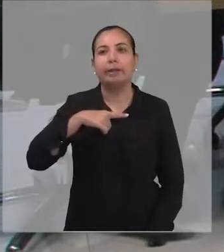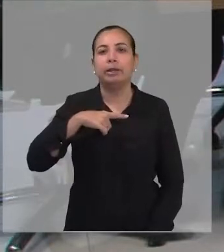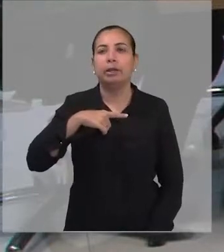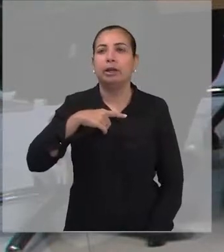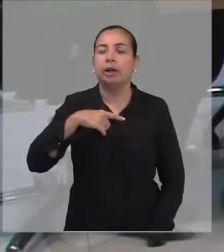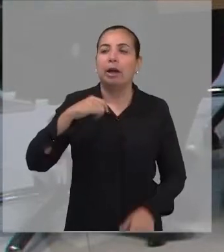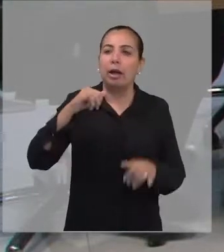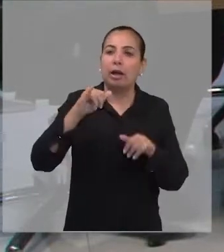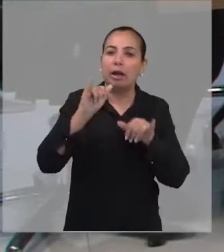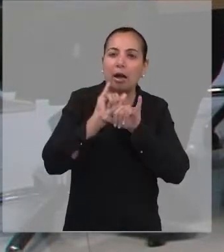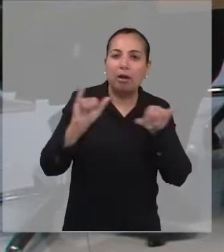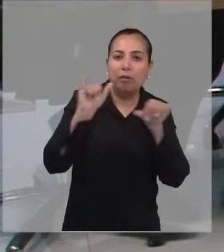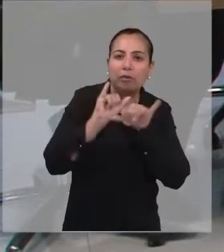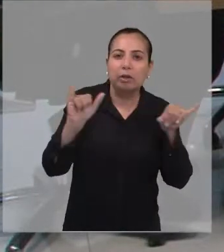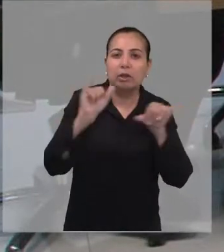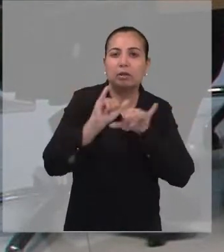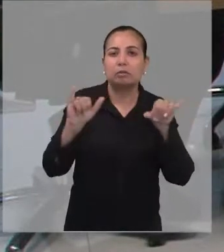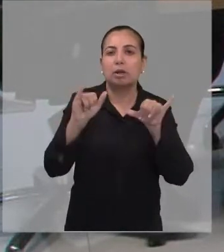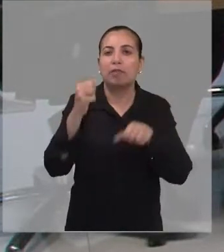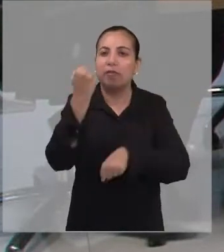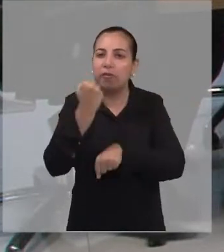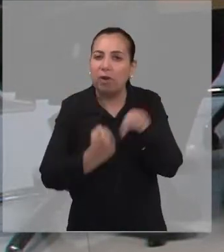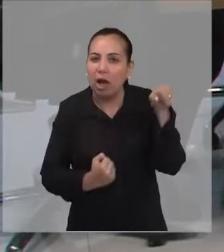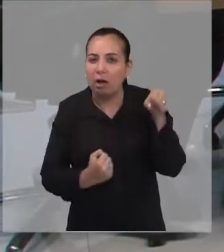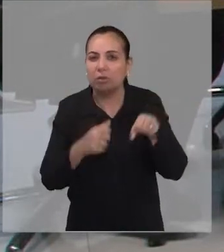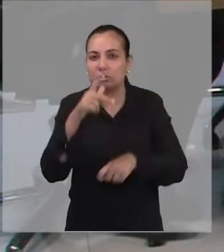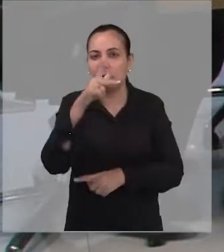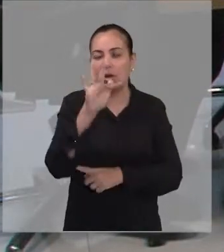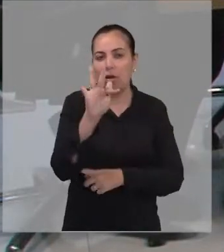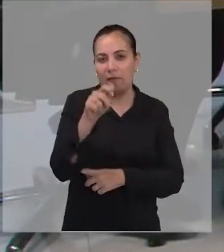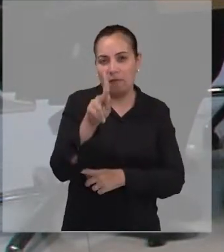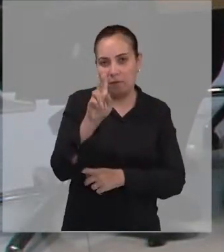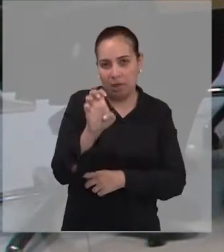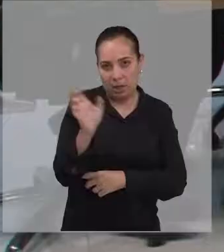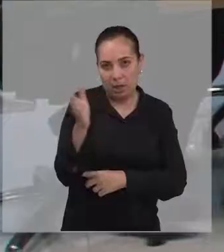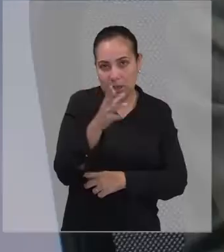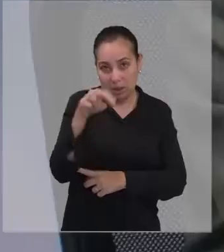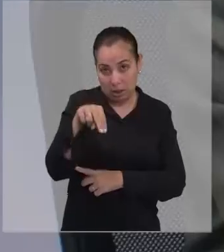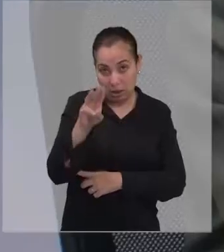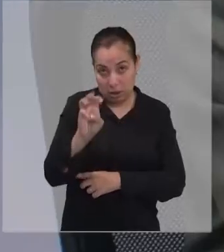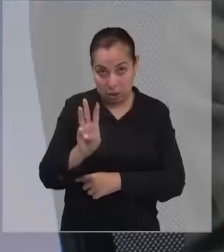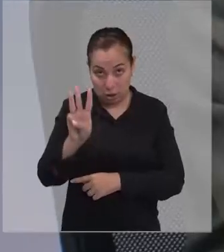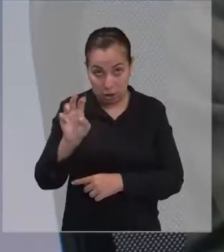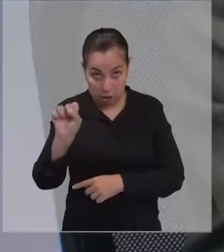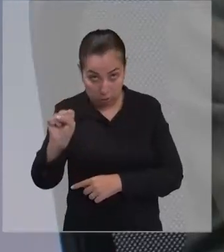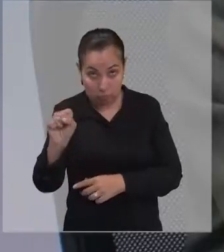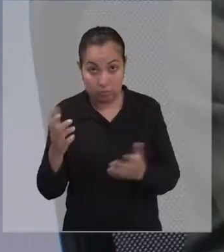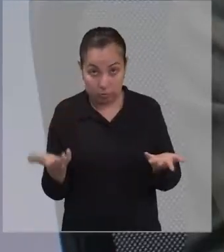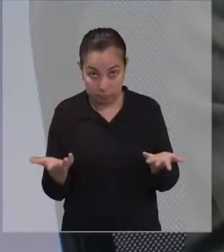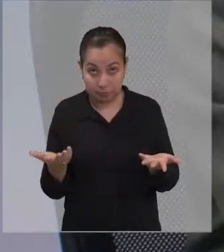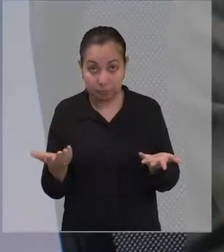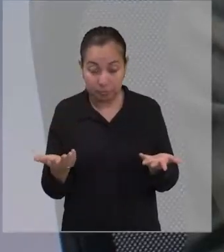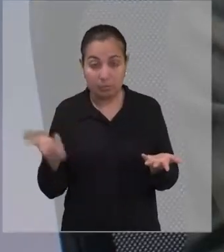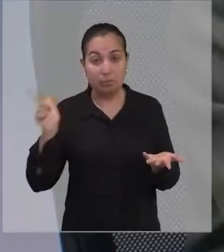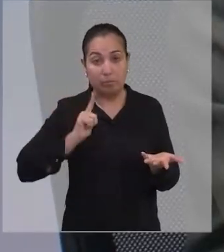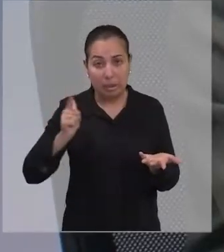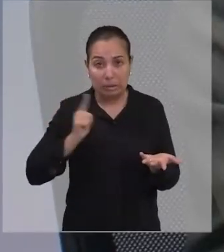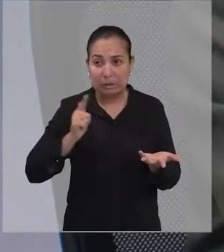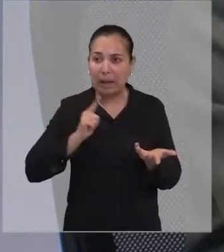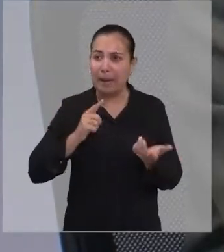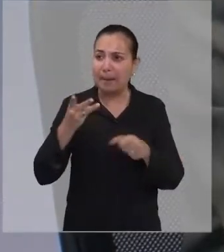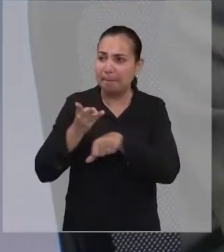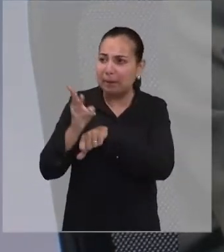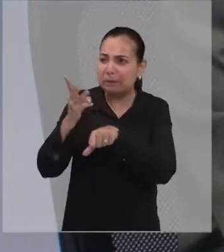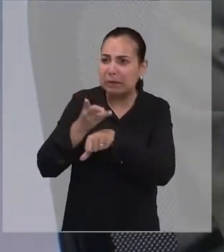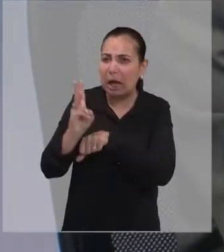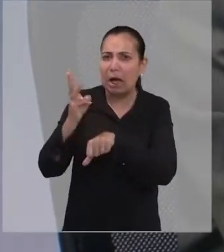temos do lado do presidente, seus familiares, experts em vazamento dessas mensagens por